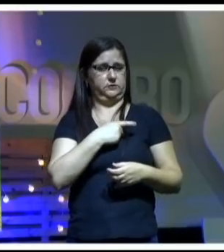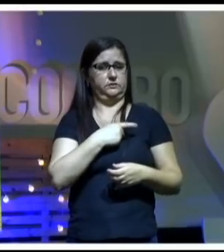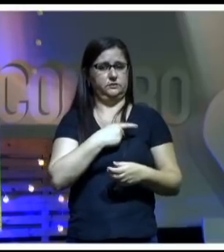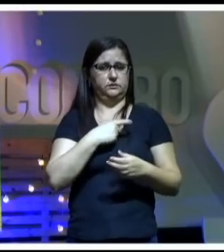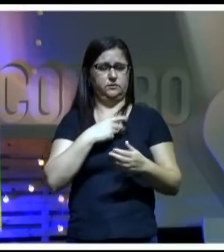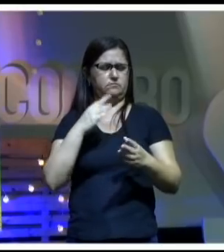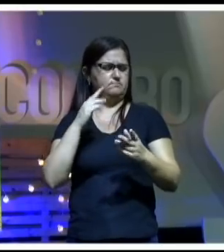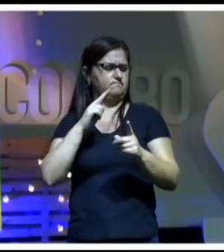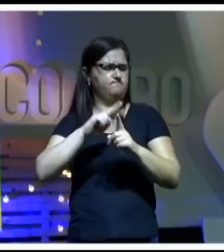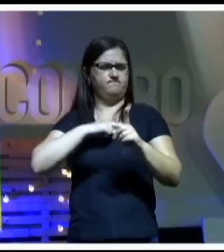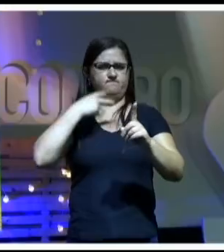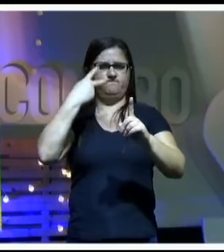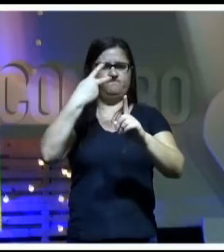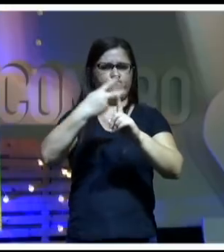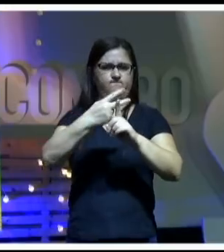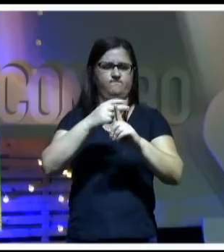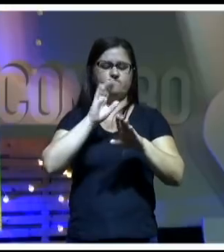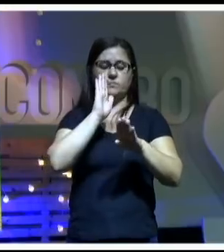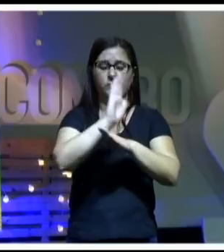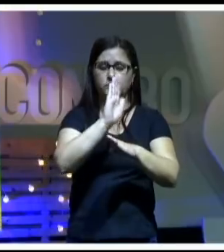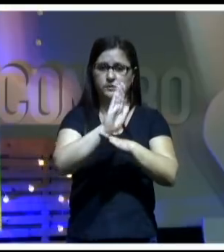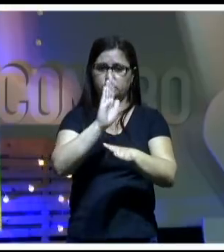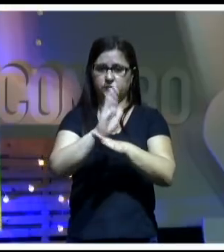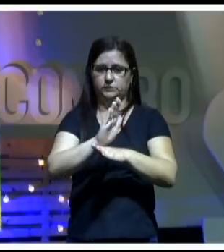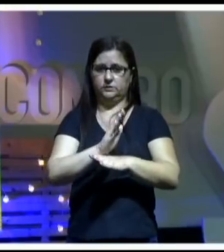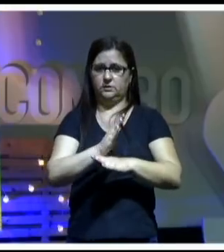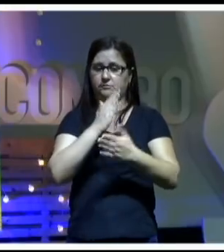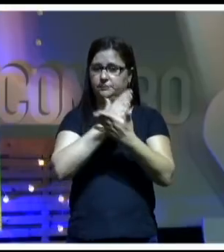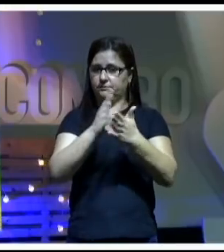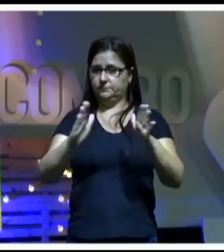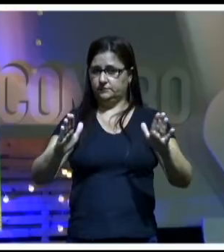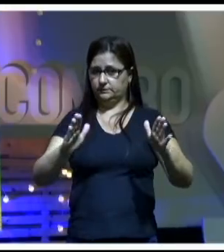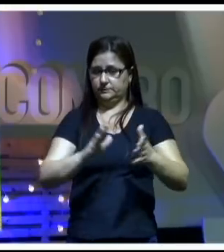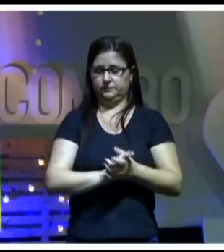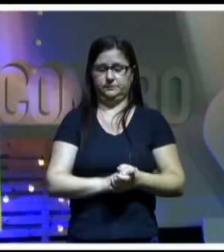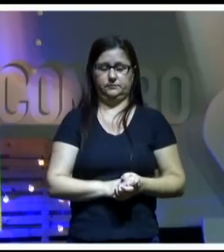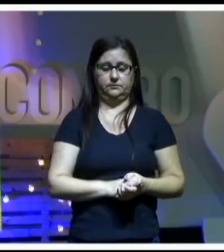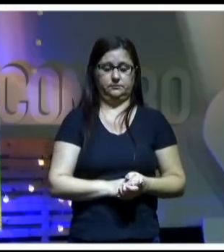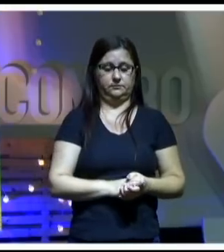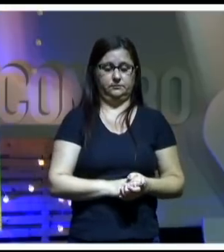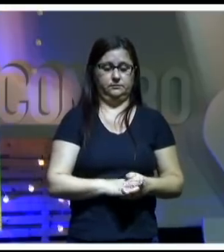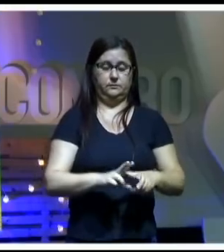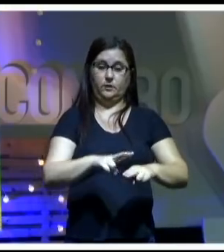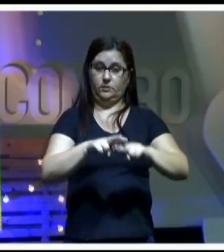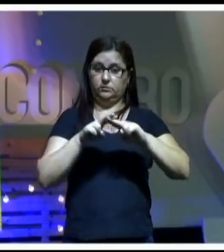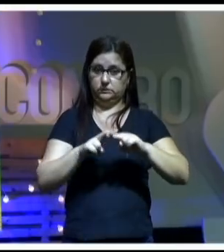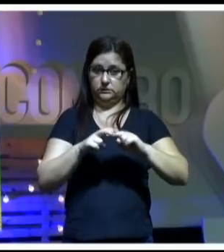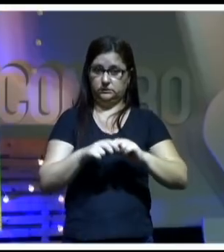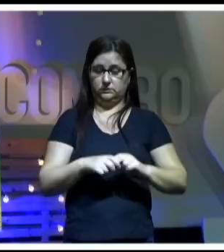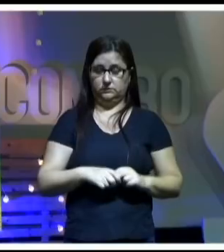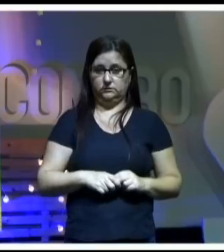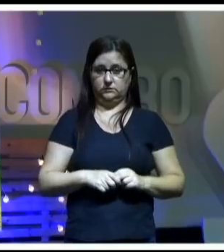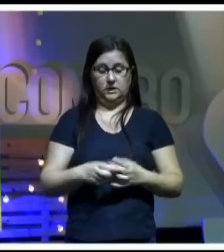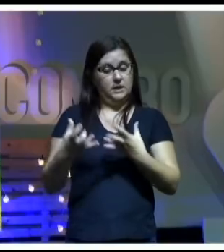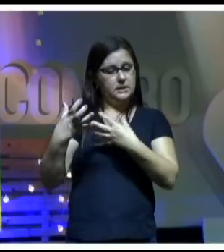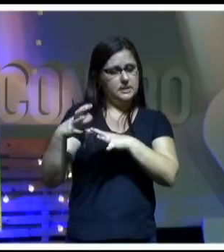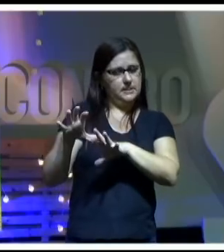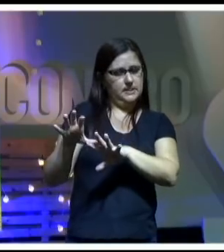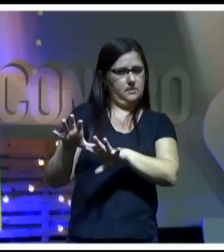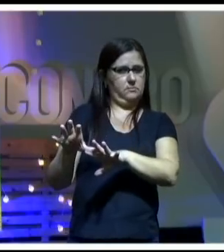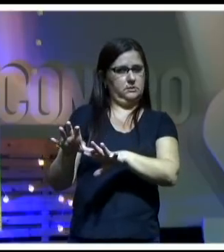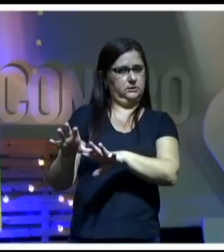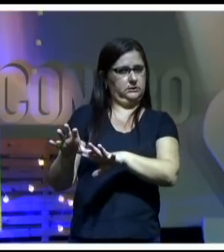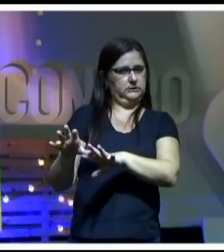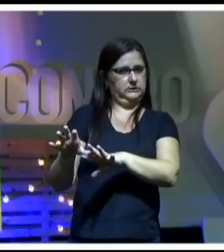oficial de emissões então ele já fez um racha sozinho nas outras missões porém se recusou a aprovar junto